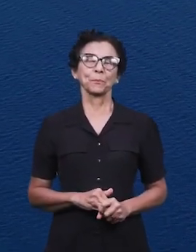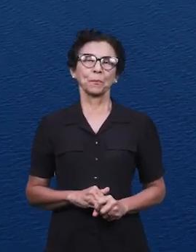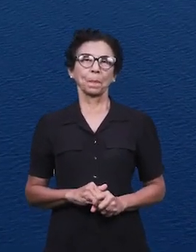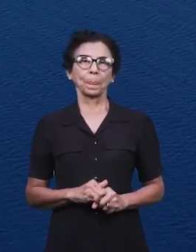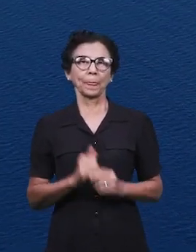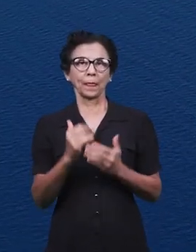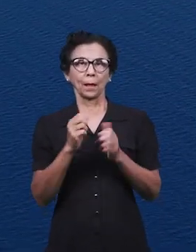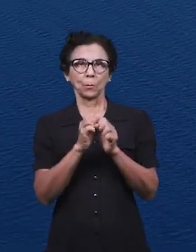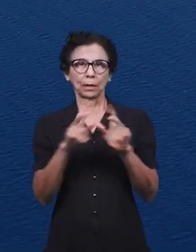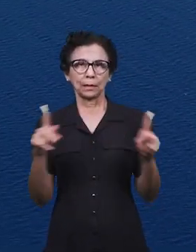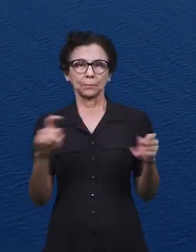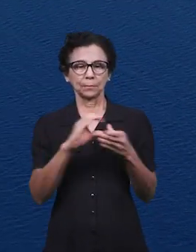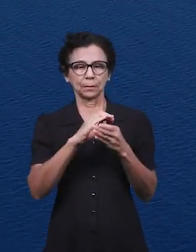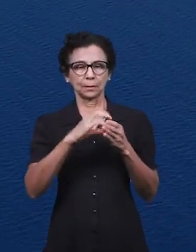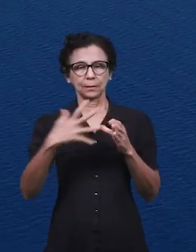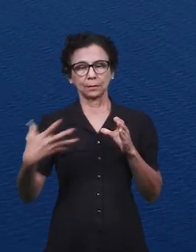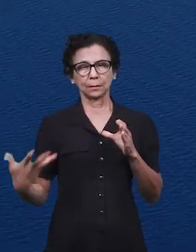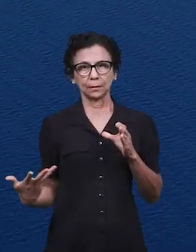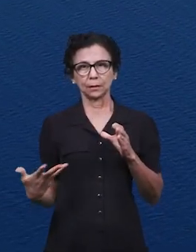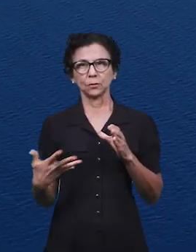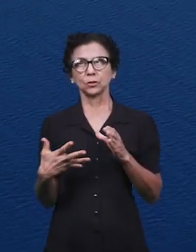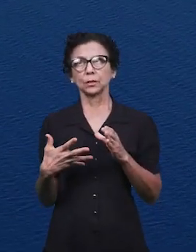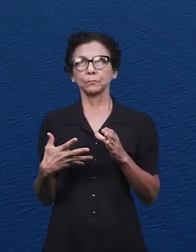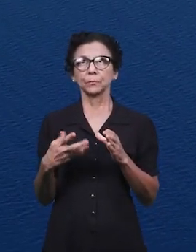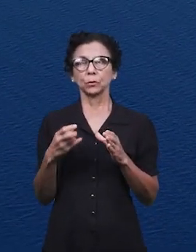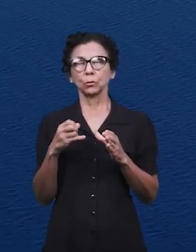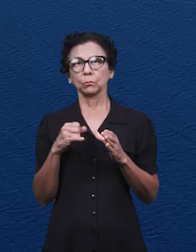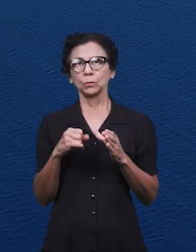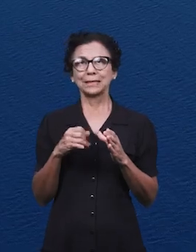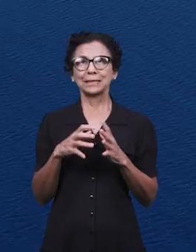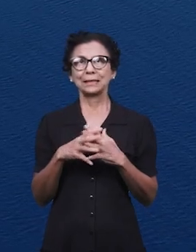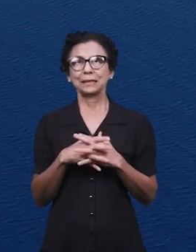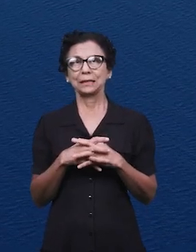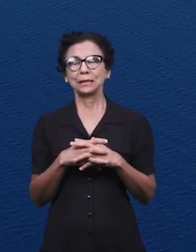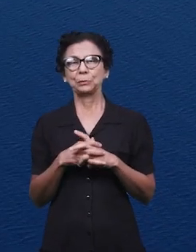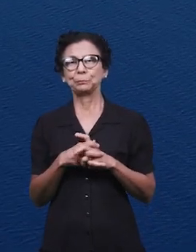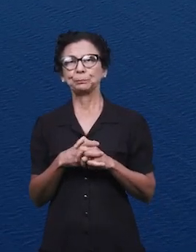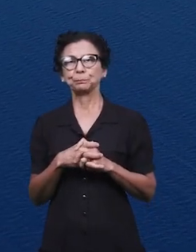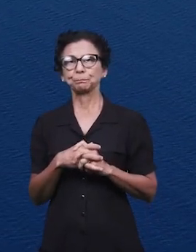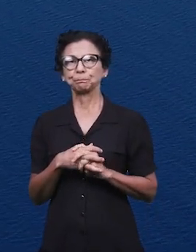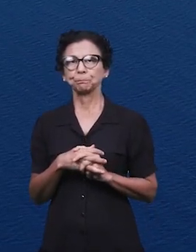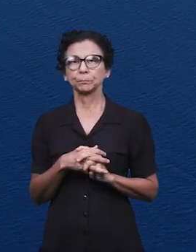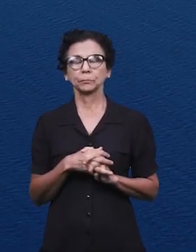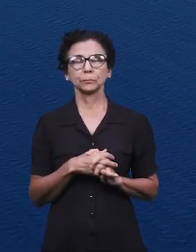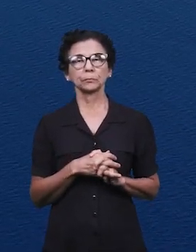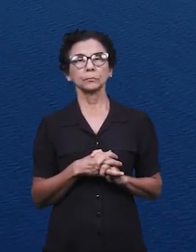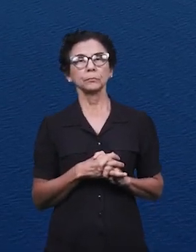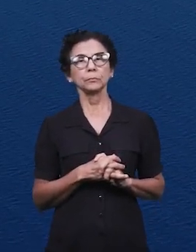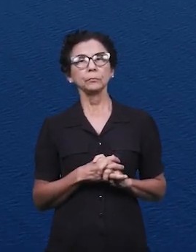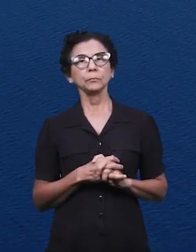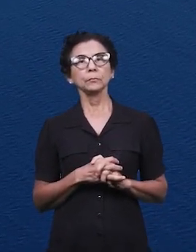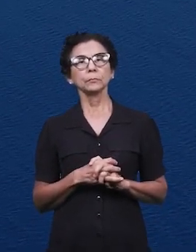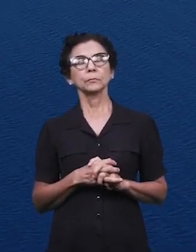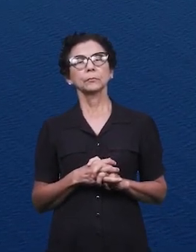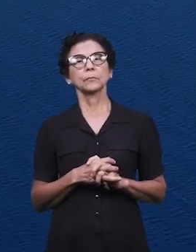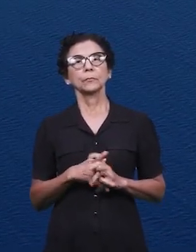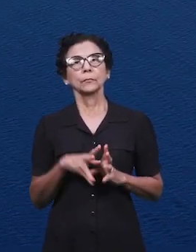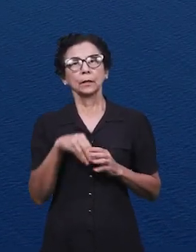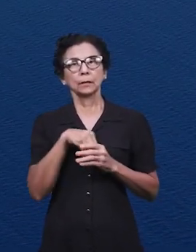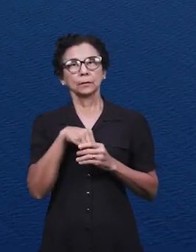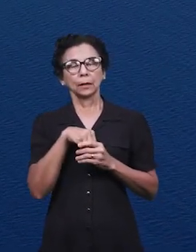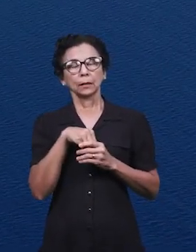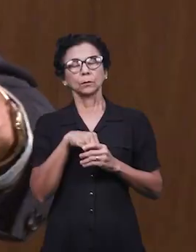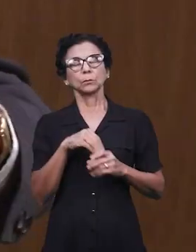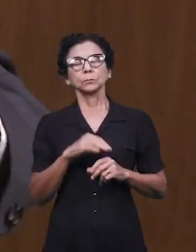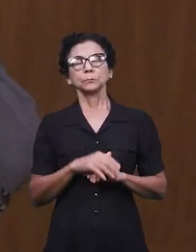num invólucro, onde os aspectos principais do